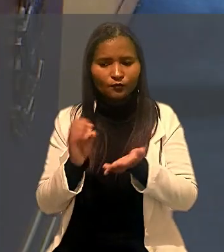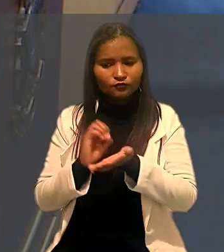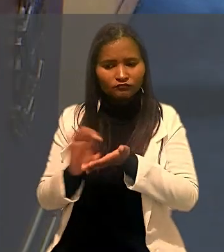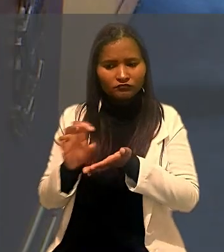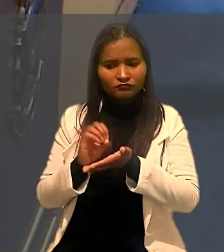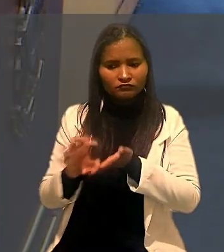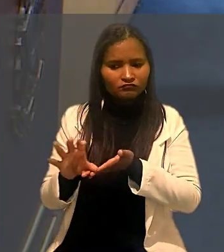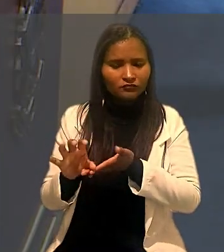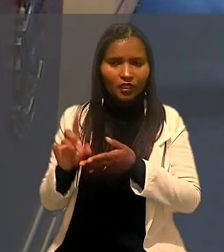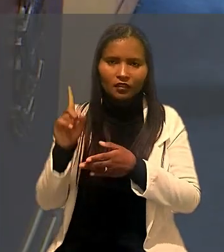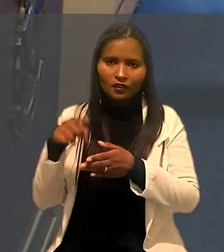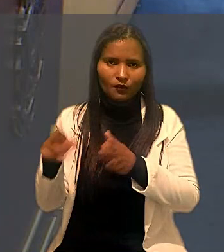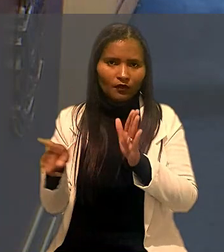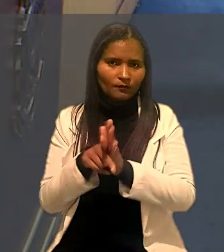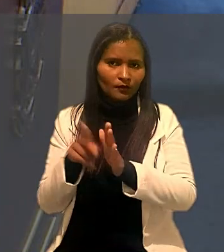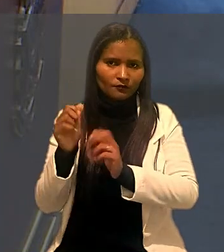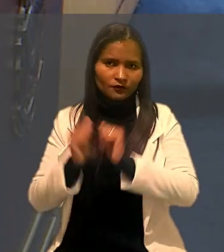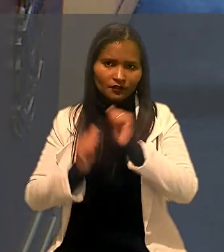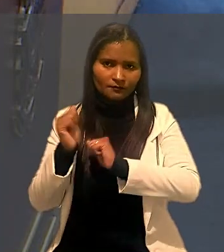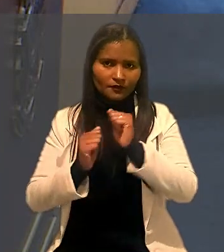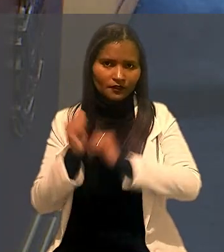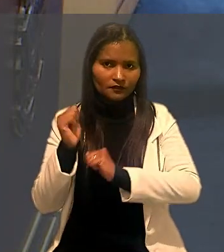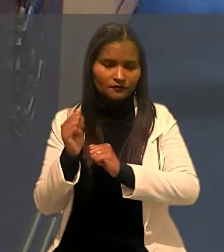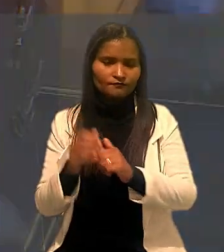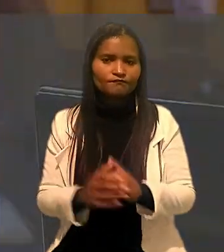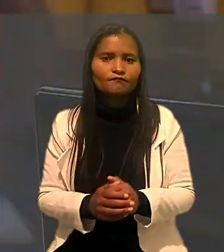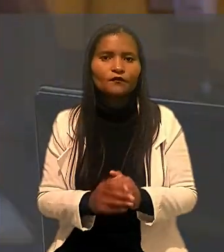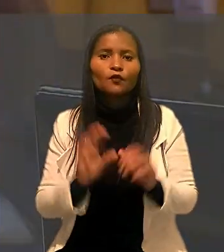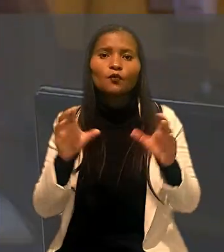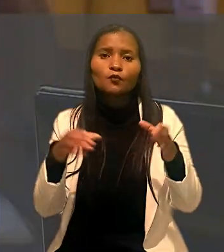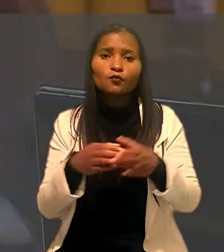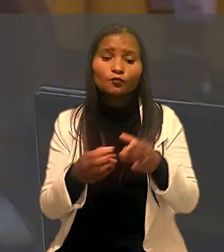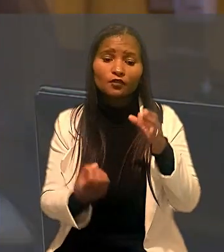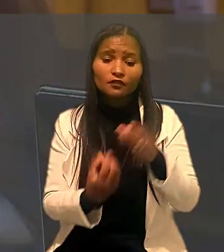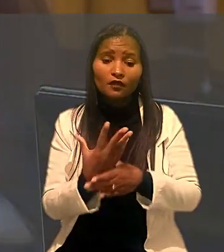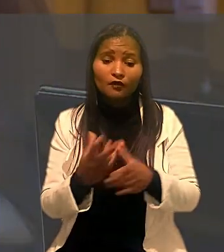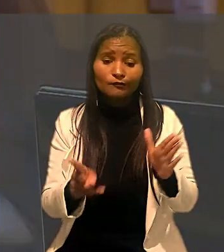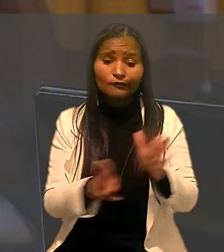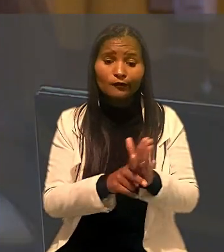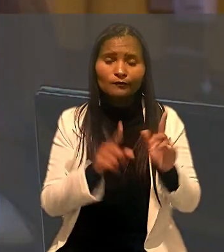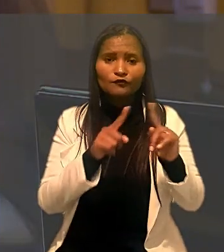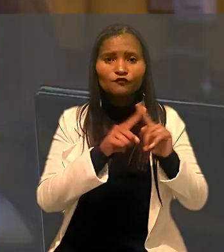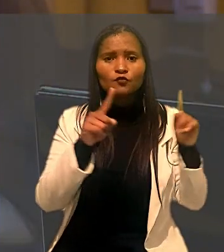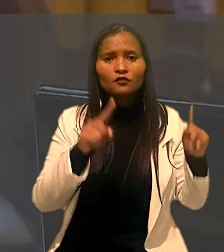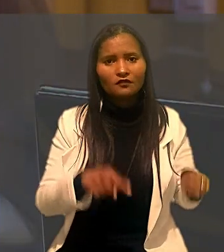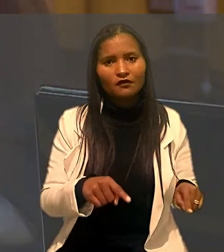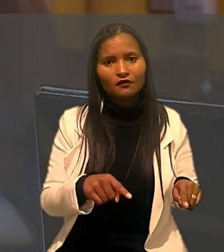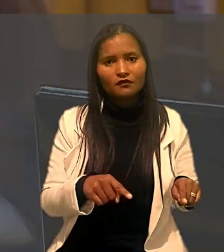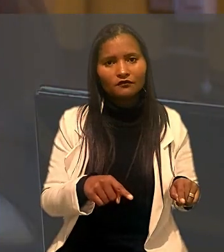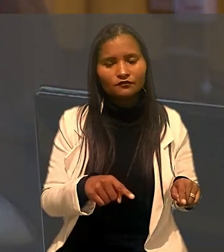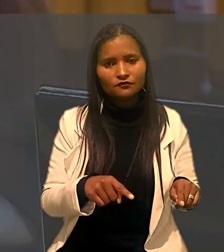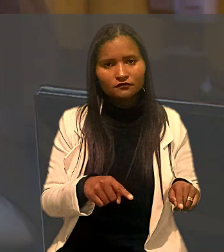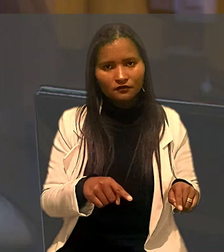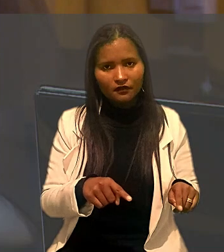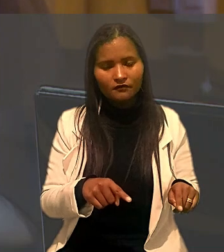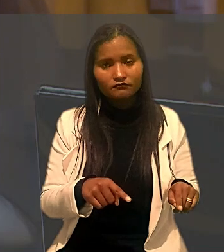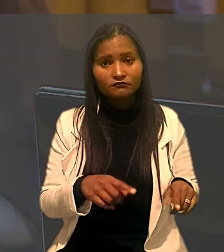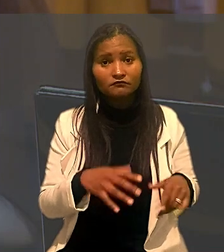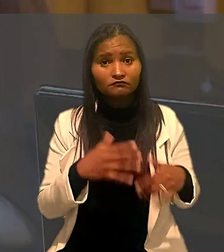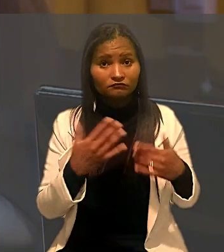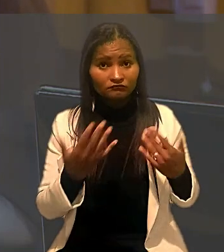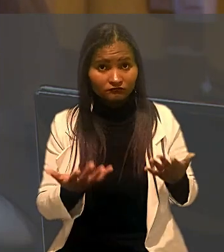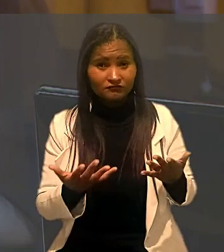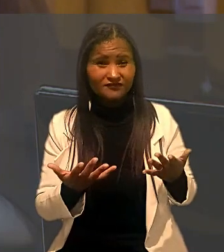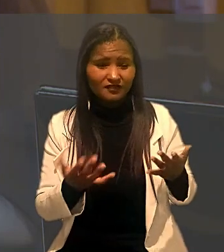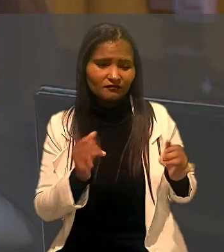o grupo de mensagens não era corporativo. O grupo foi formado pelos próprios empregados